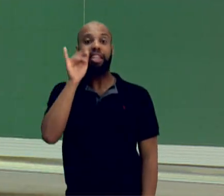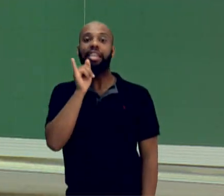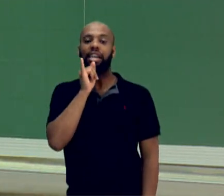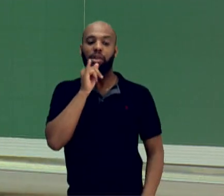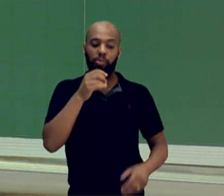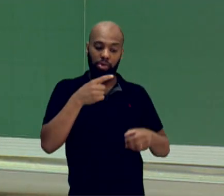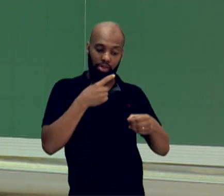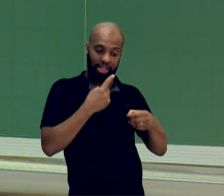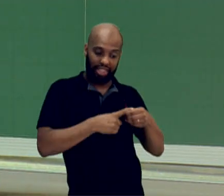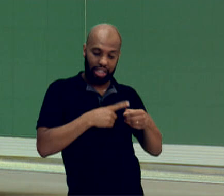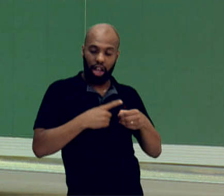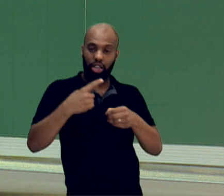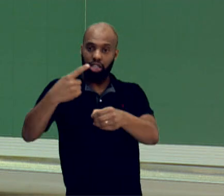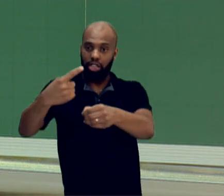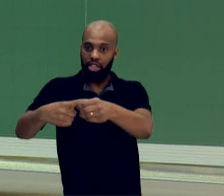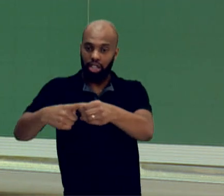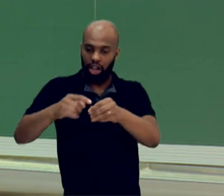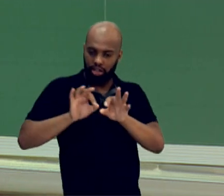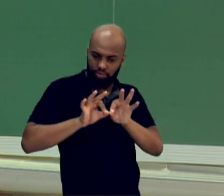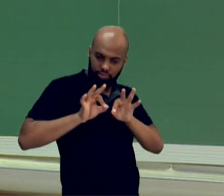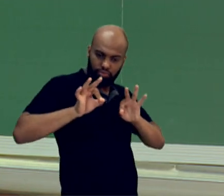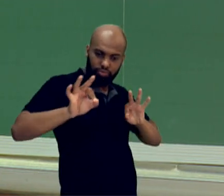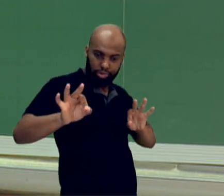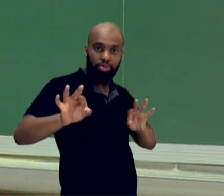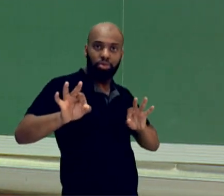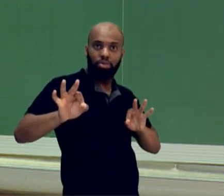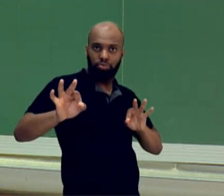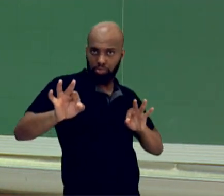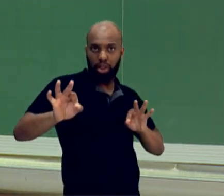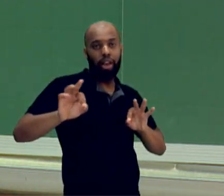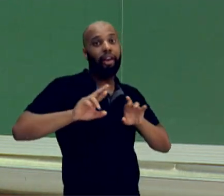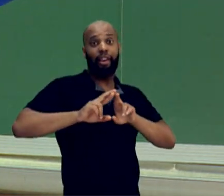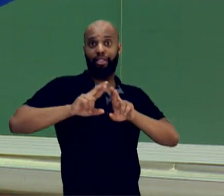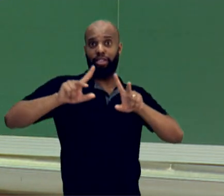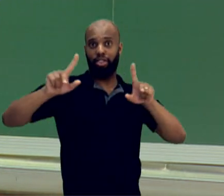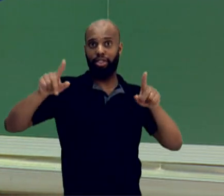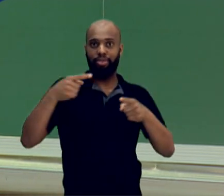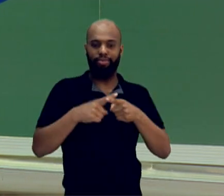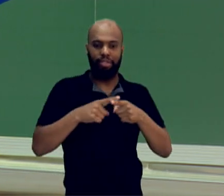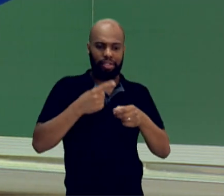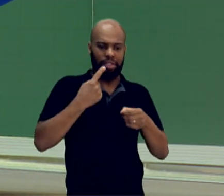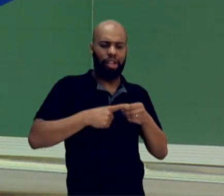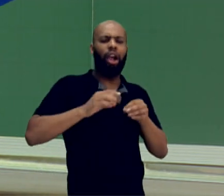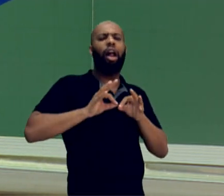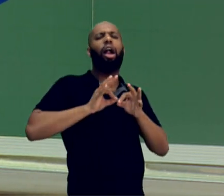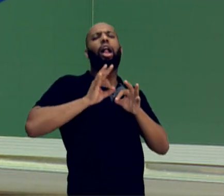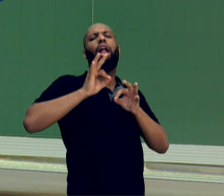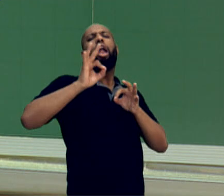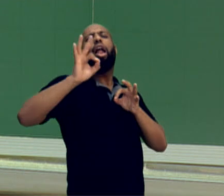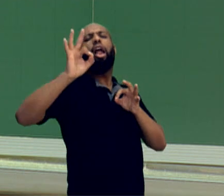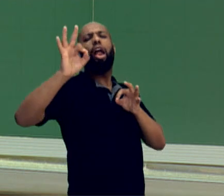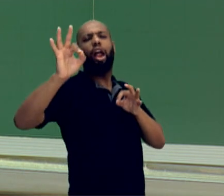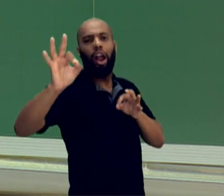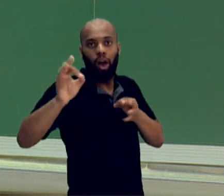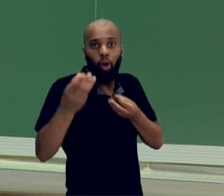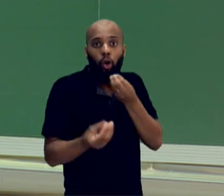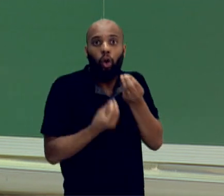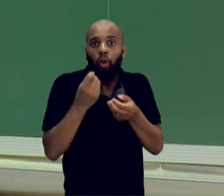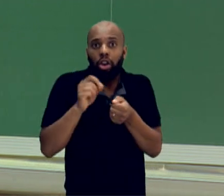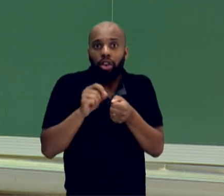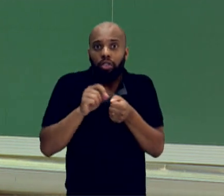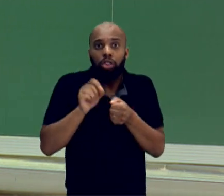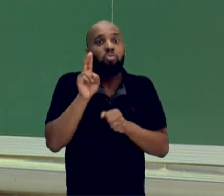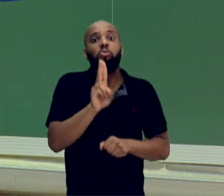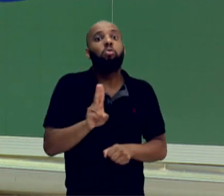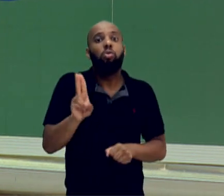para outra, ou seja, o comprimento que eu vou usar para ir de uma cidade até a outra, como se eu estivesse esticando uma linha, ele vai